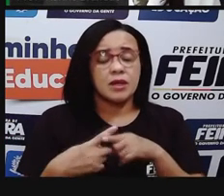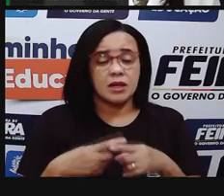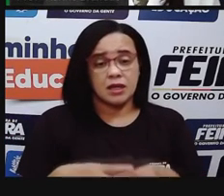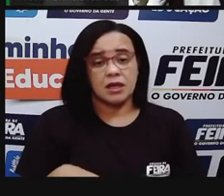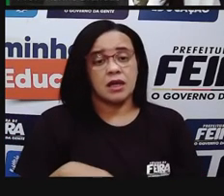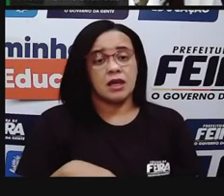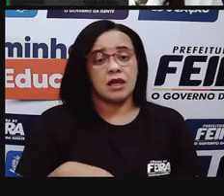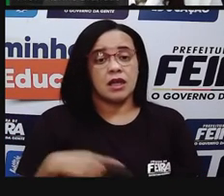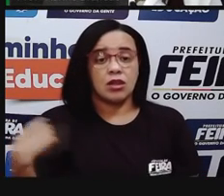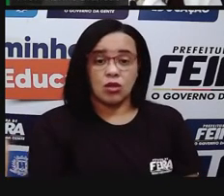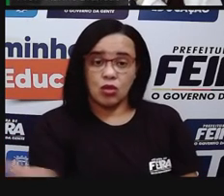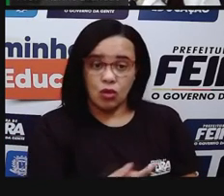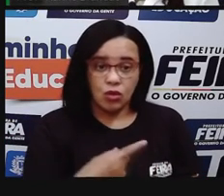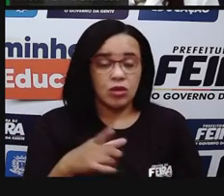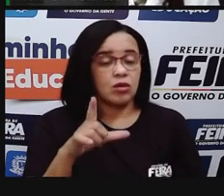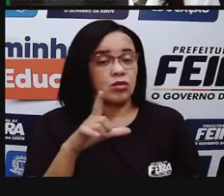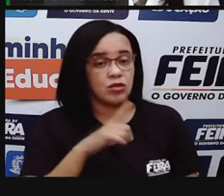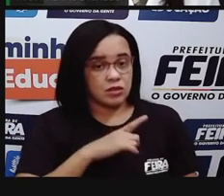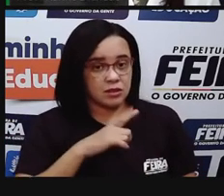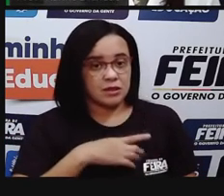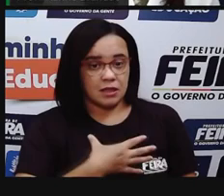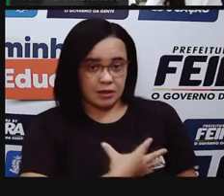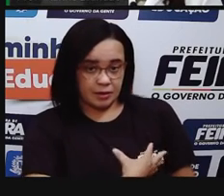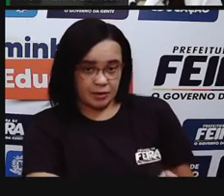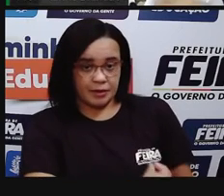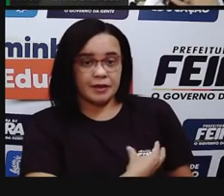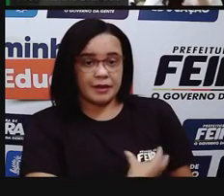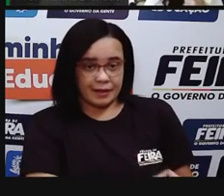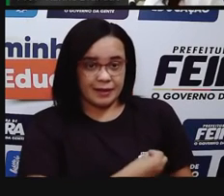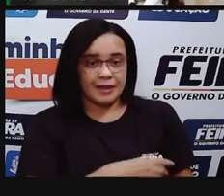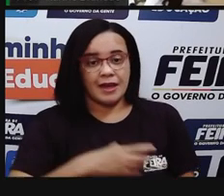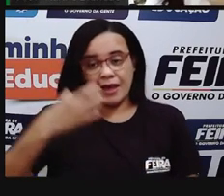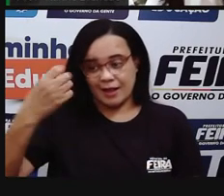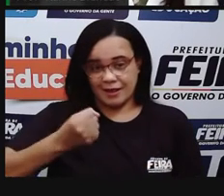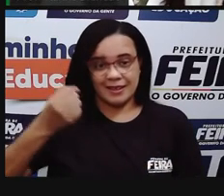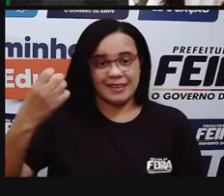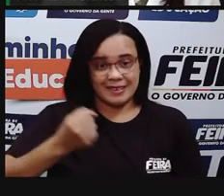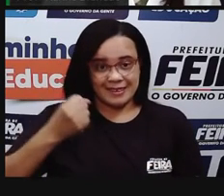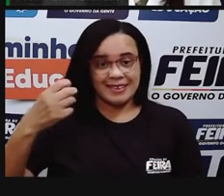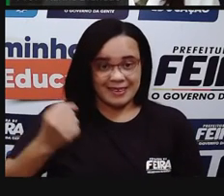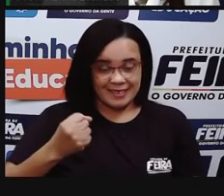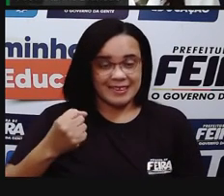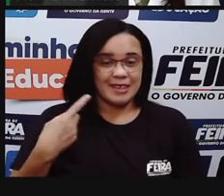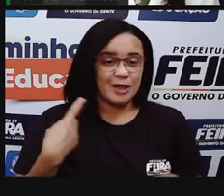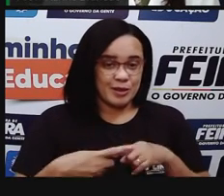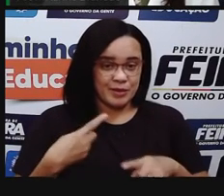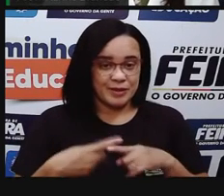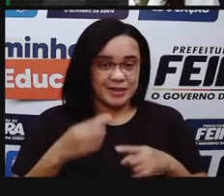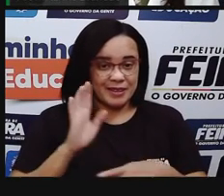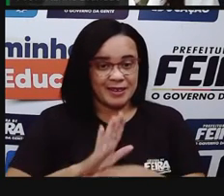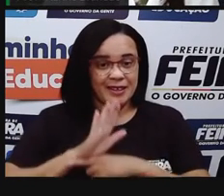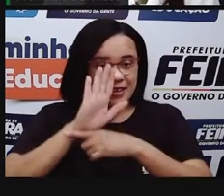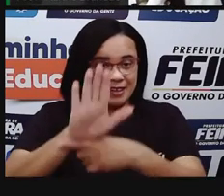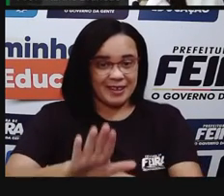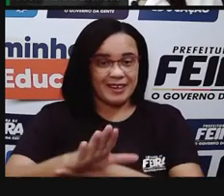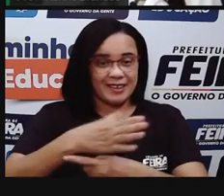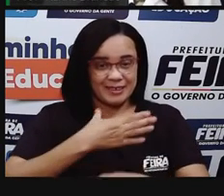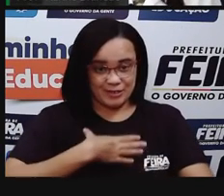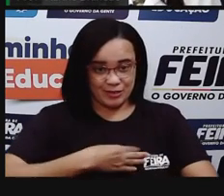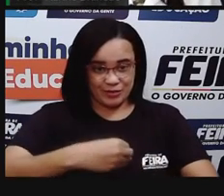glândulas mamárias, né, que produzem um leite, e esse leite é a nutrição dos nossos filhotes, tá